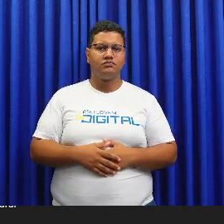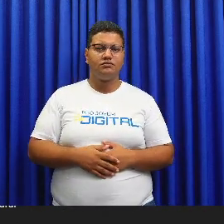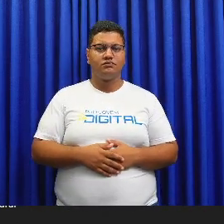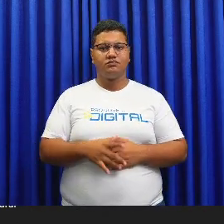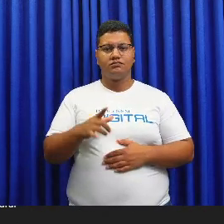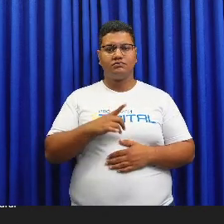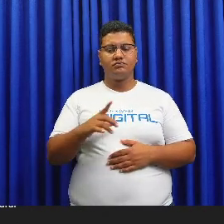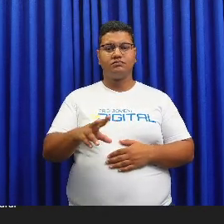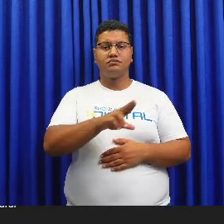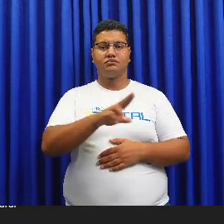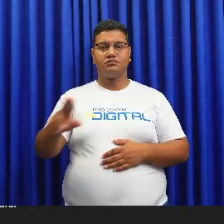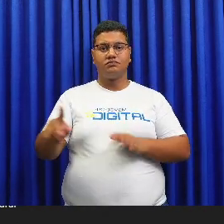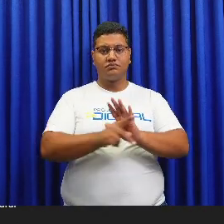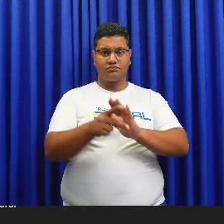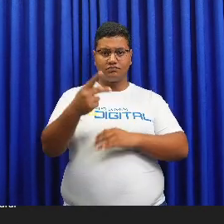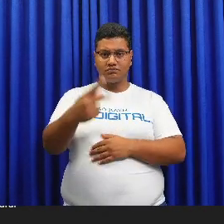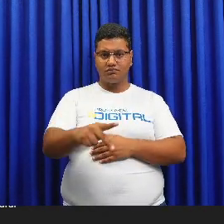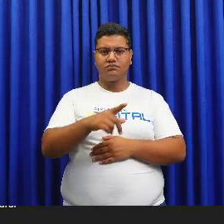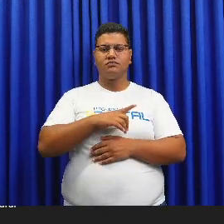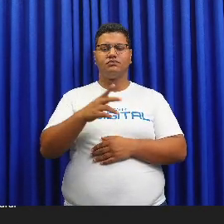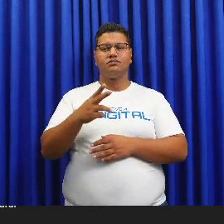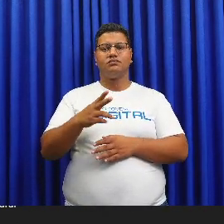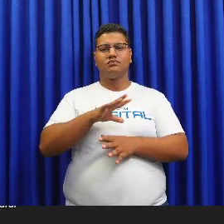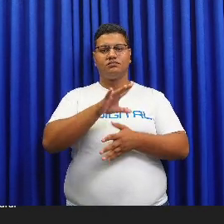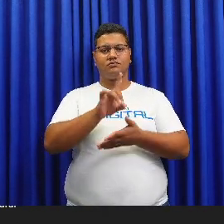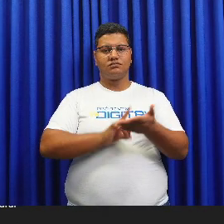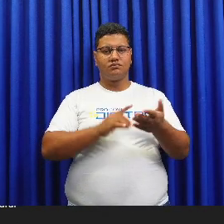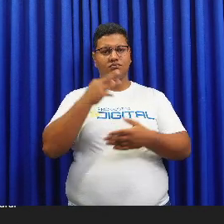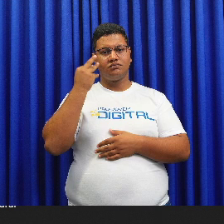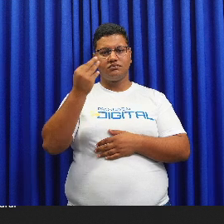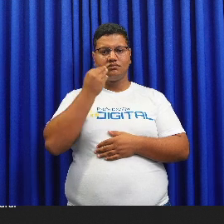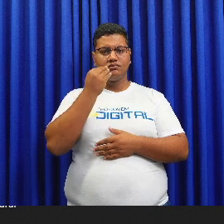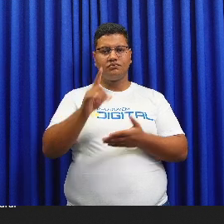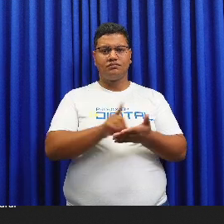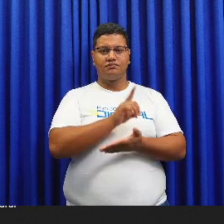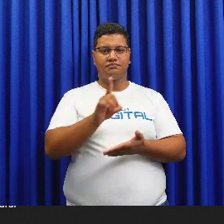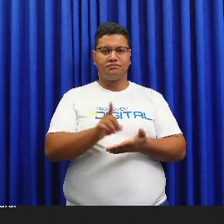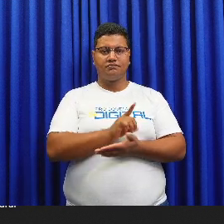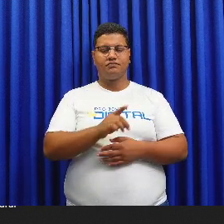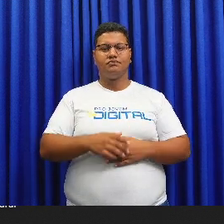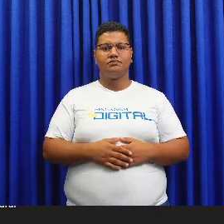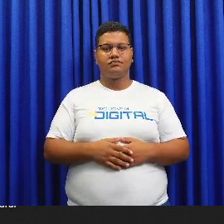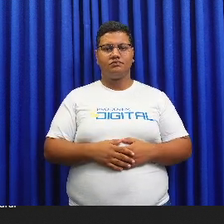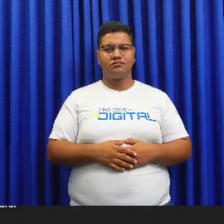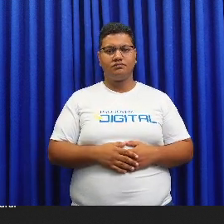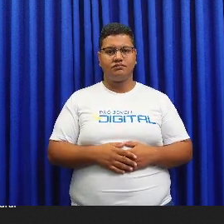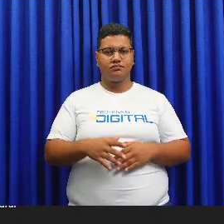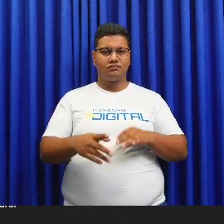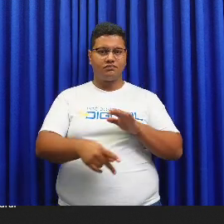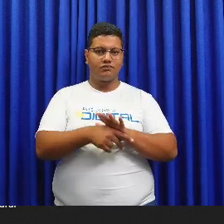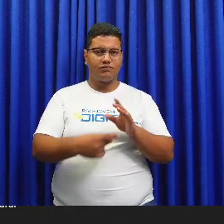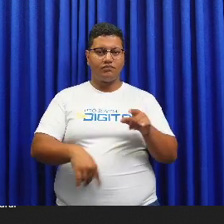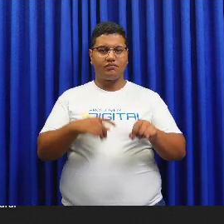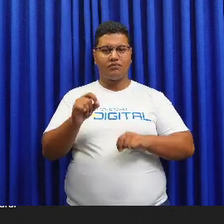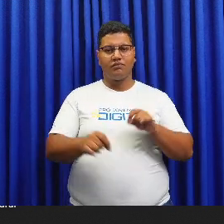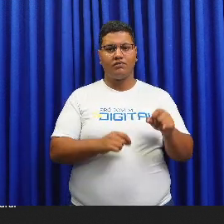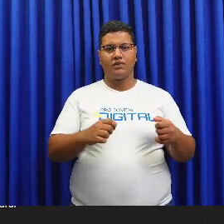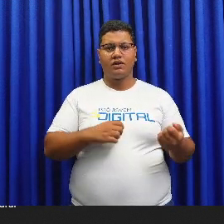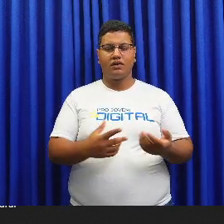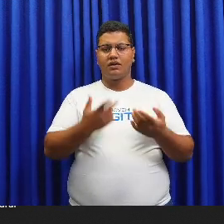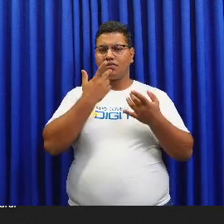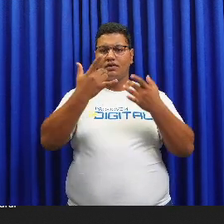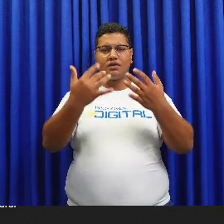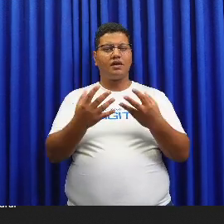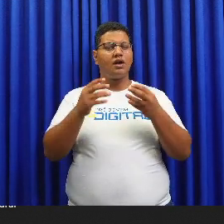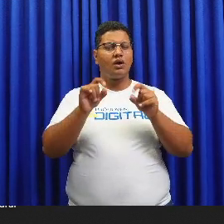Vai ter aqui o seu nome, designer de experiência digital. E aí você aqui vai contar um pouco sobre você.